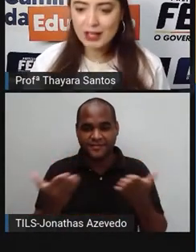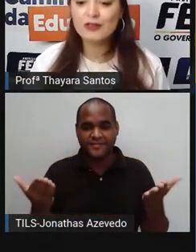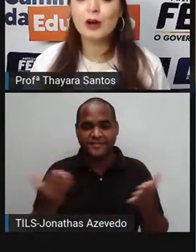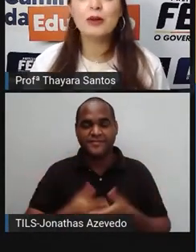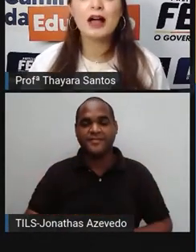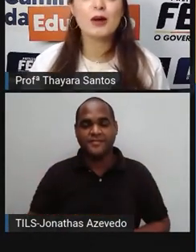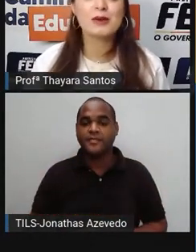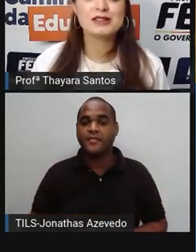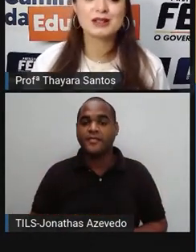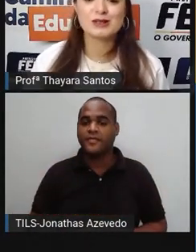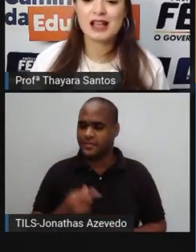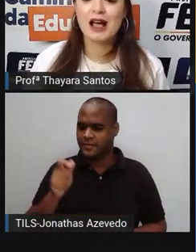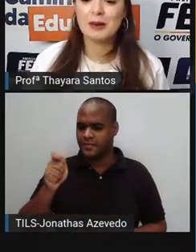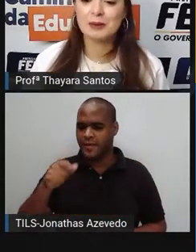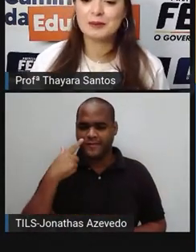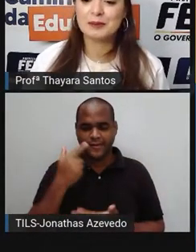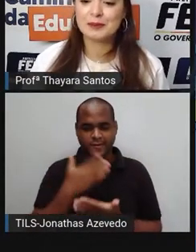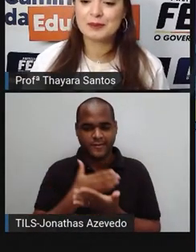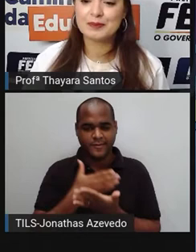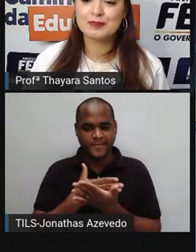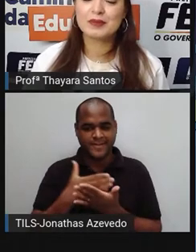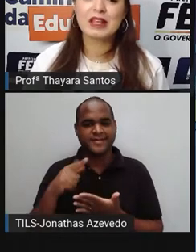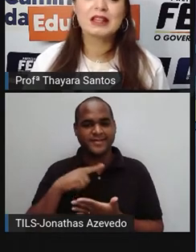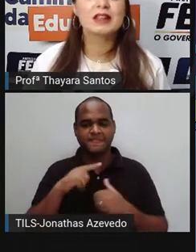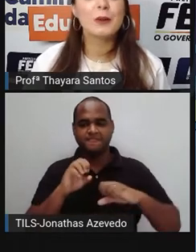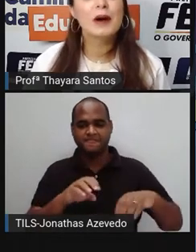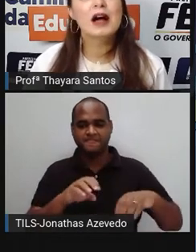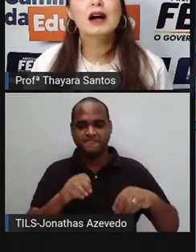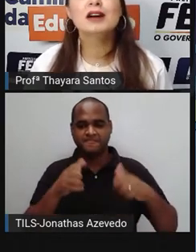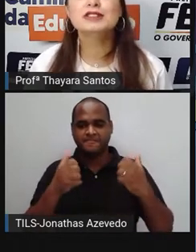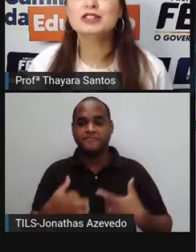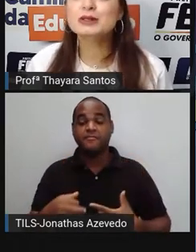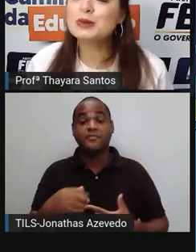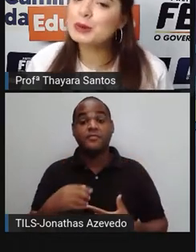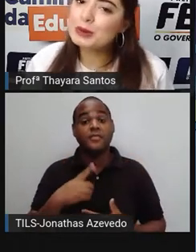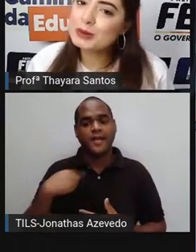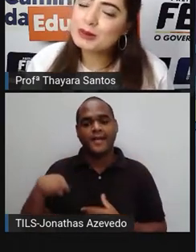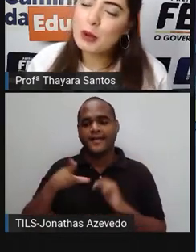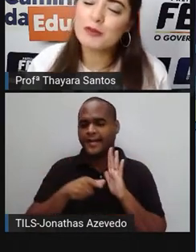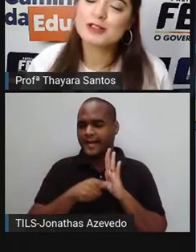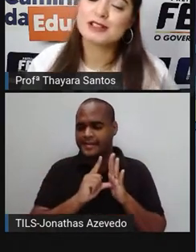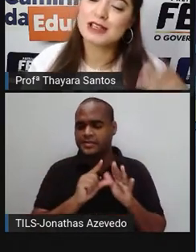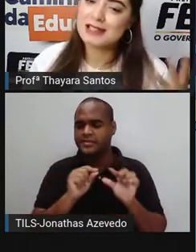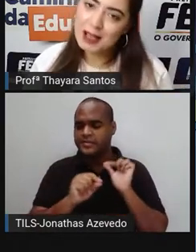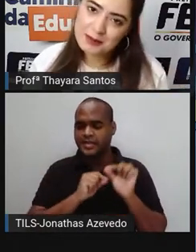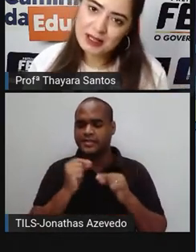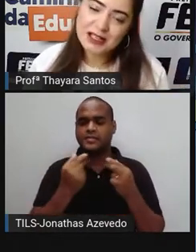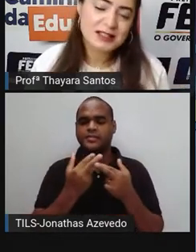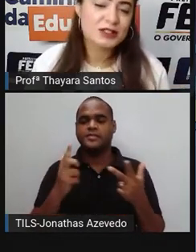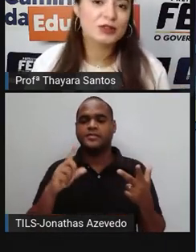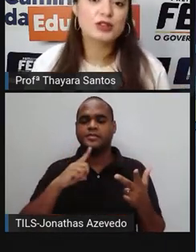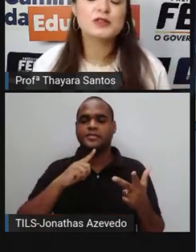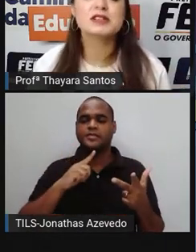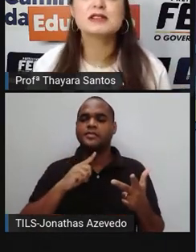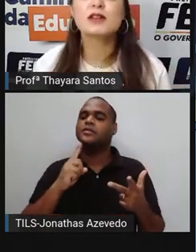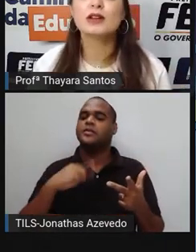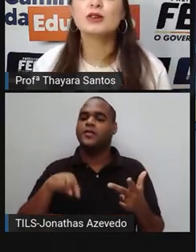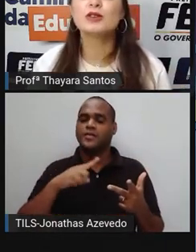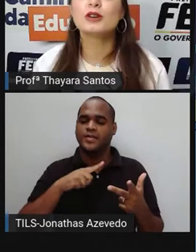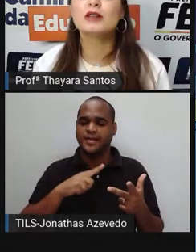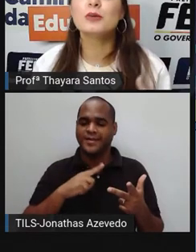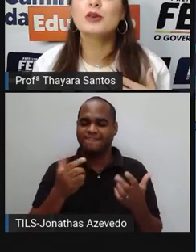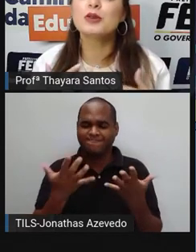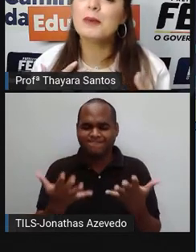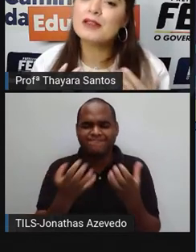e vamos lá começar nossa aula o cão antes de tudo como você já sabe sejam todos